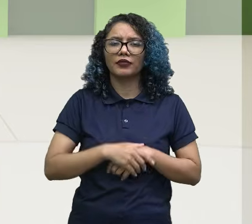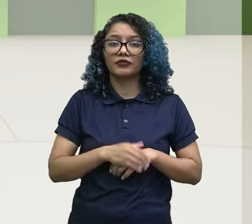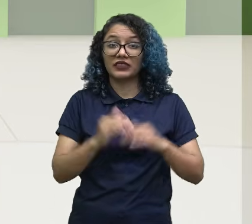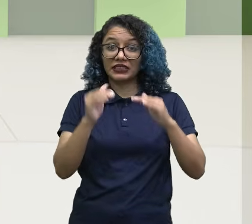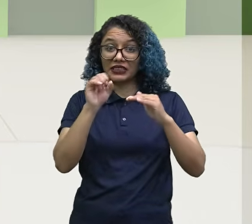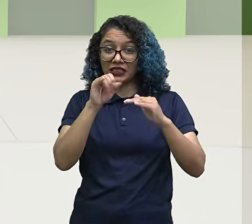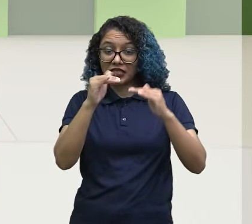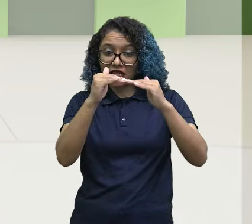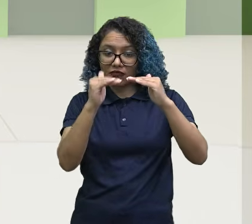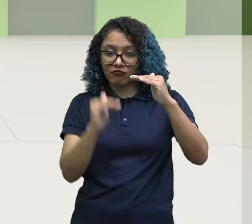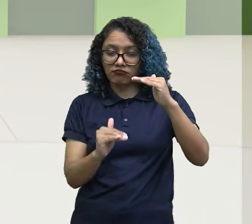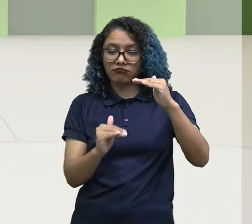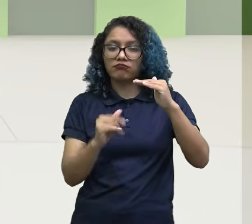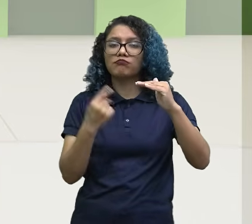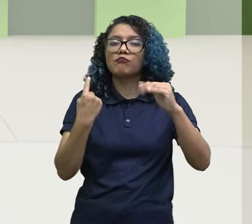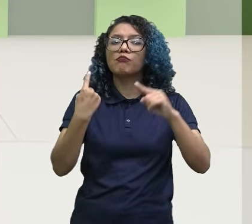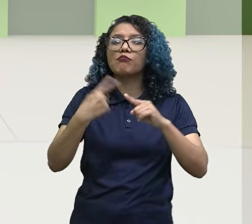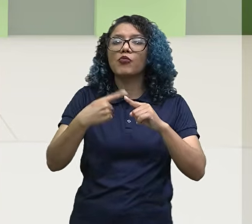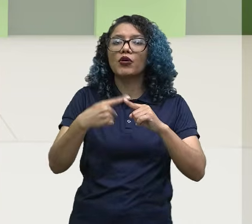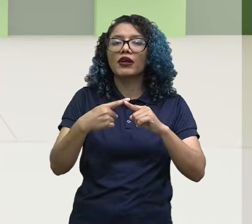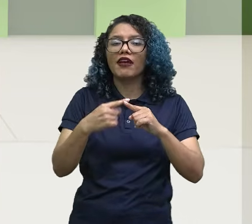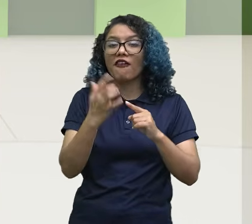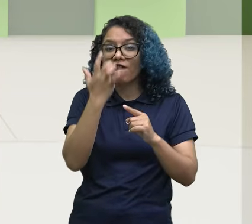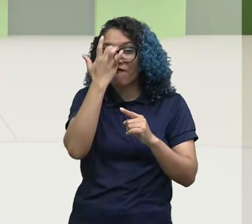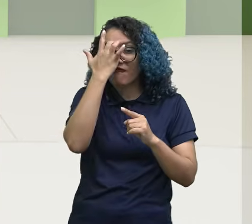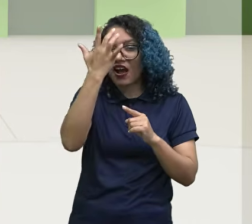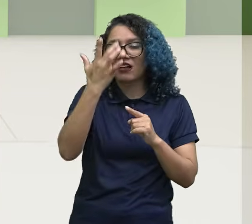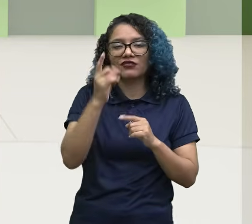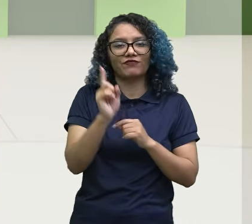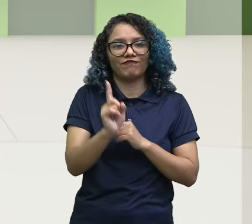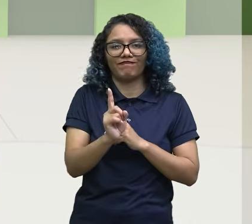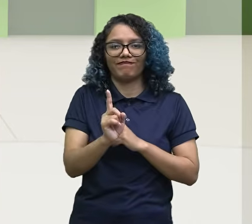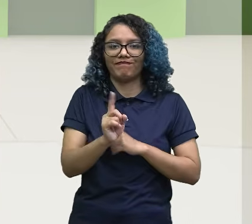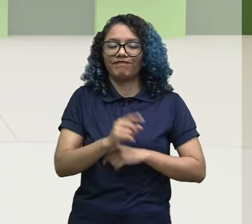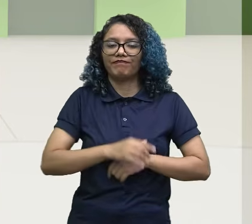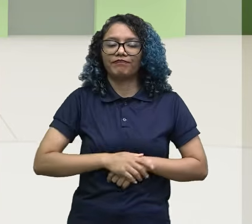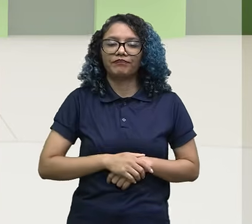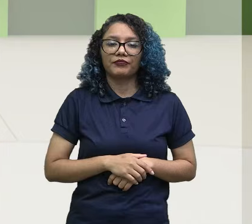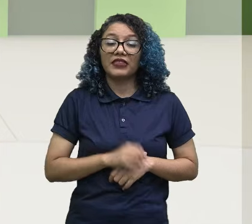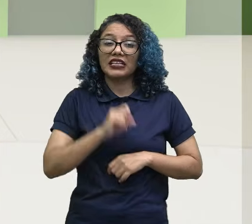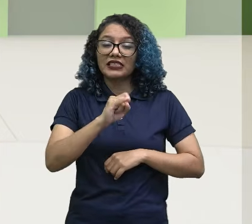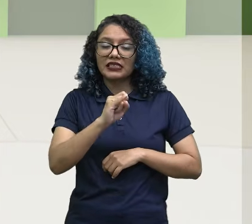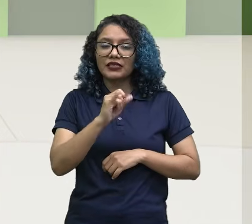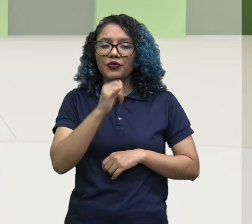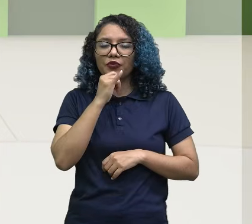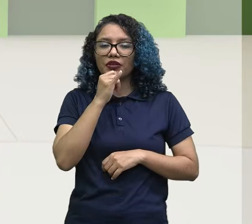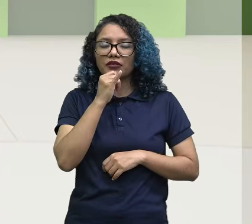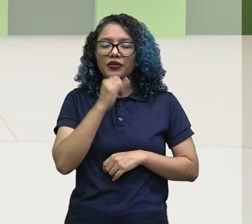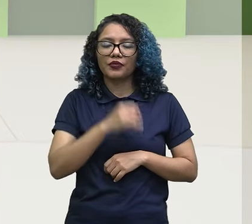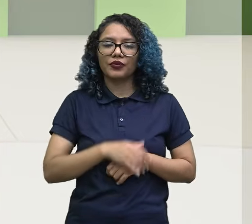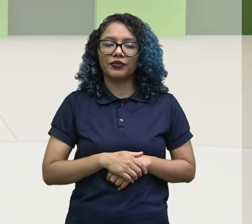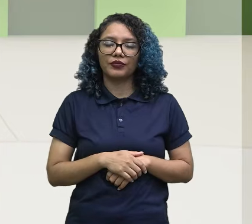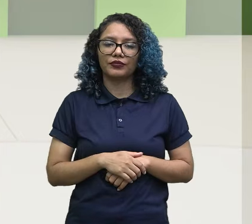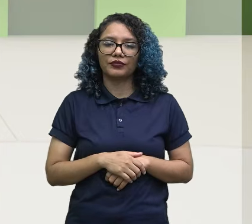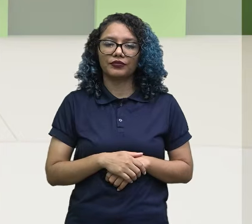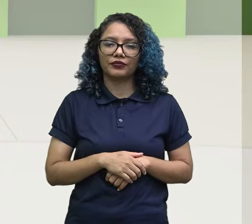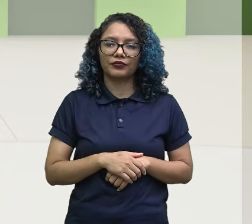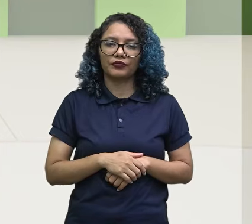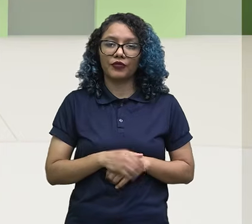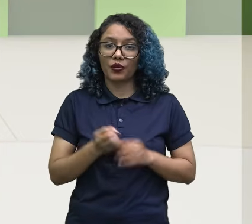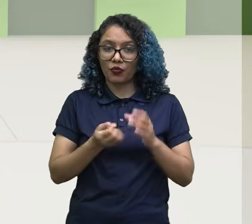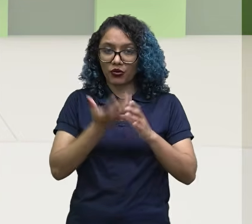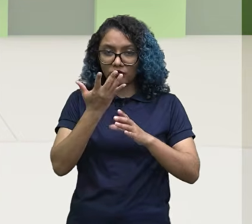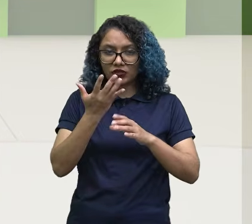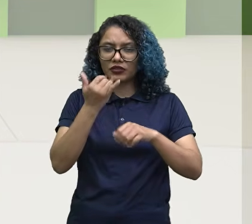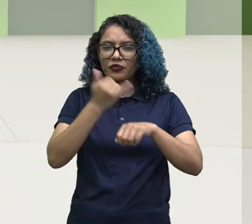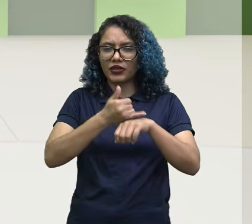tabela, abaixo da tabela, eles não têm essa facilidade de descarga. Se a gente quiser, por exemplo, produzir um metal alcalino ou